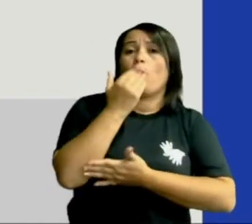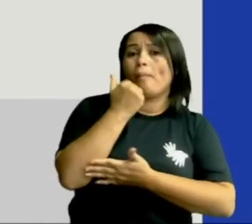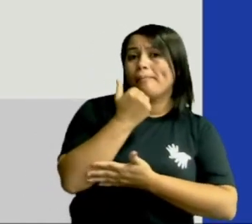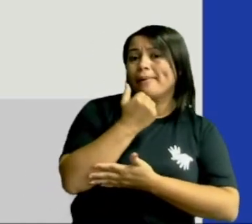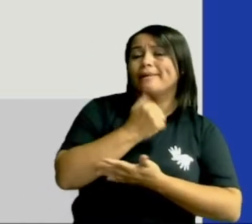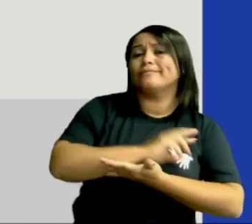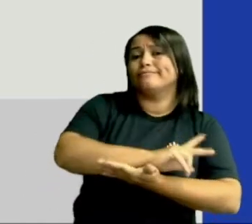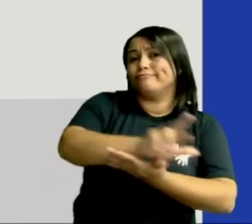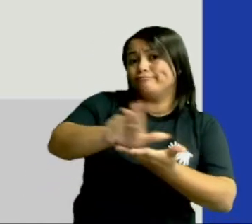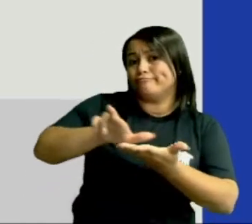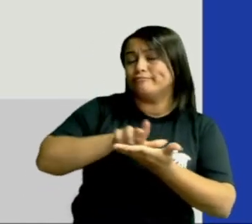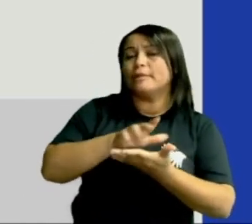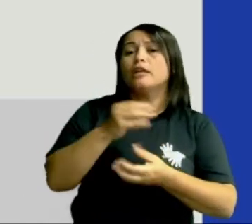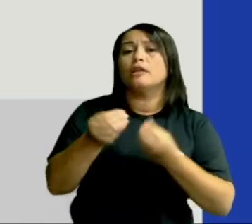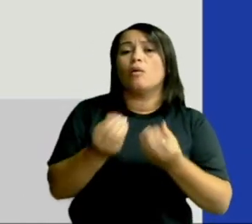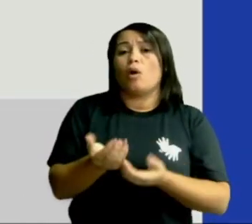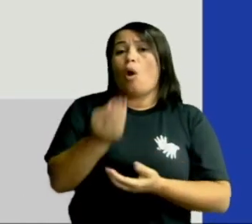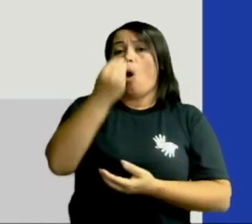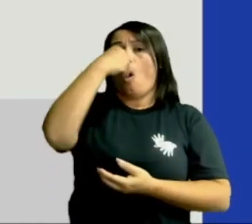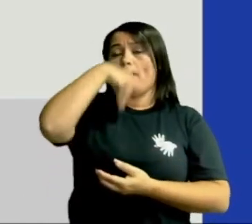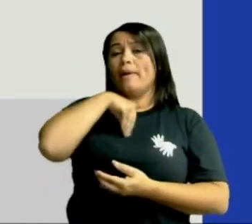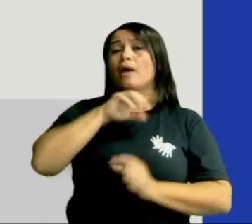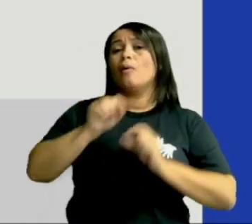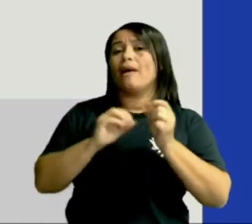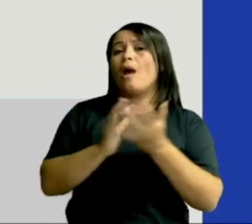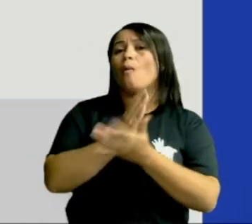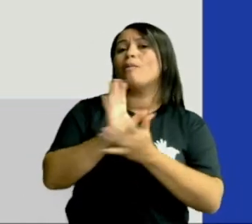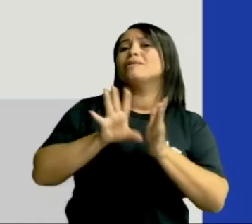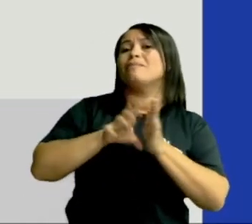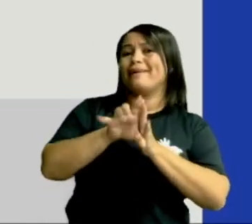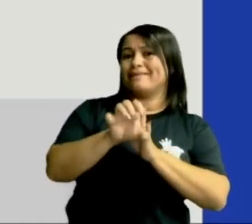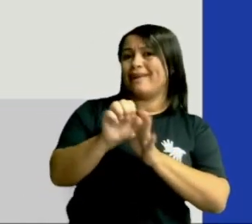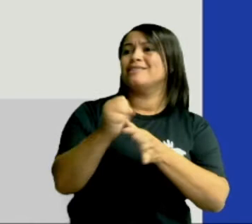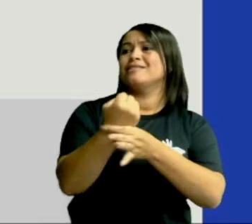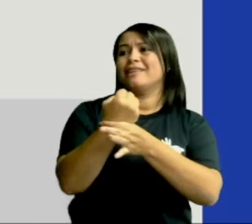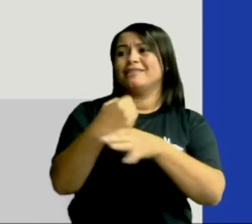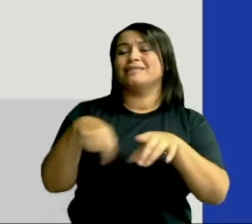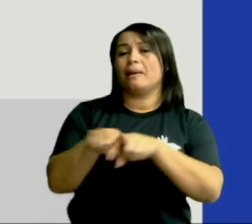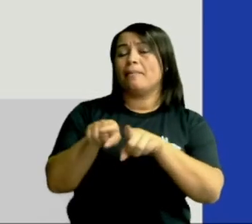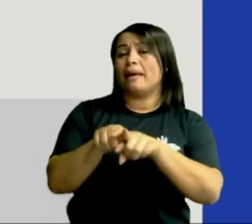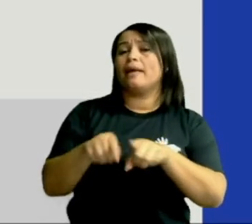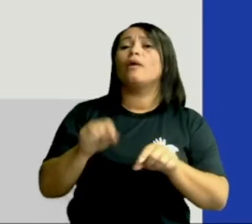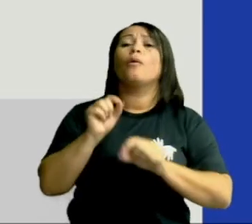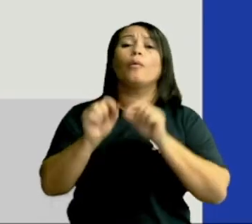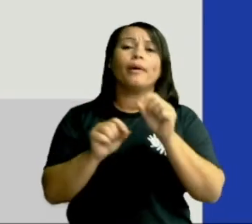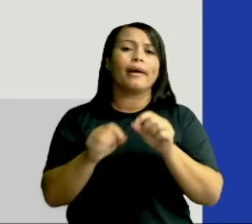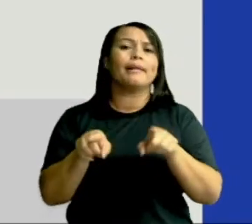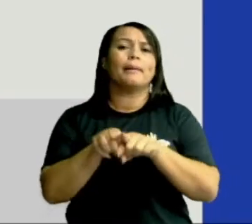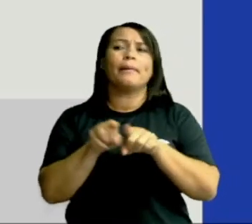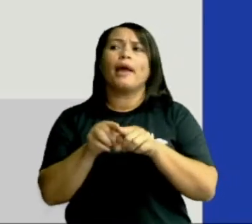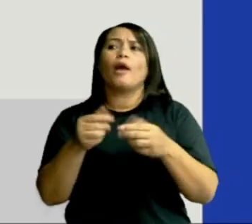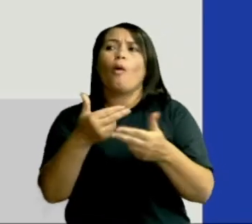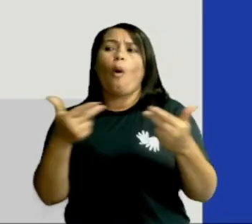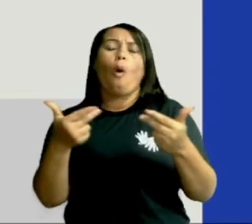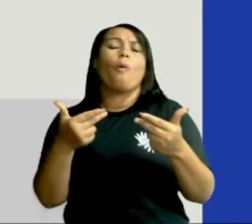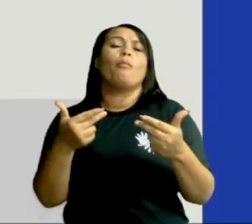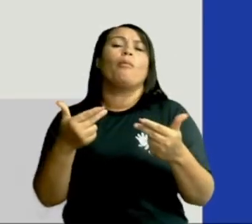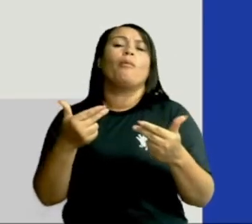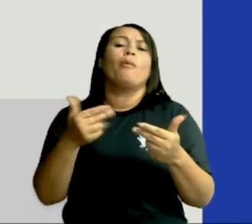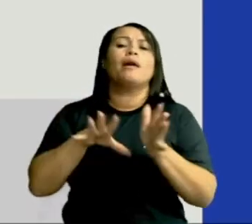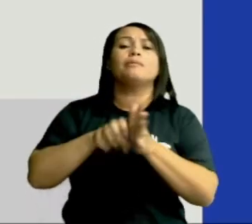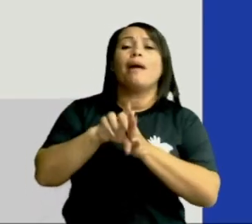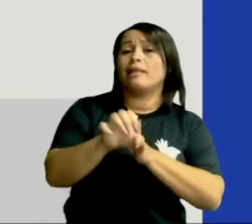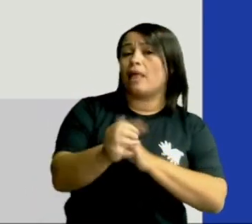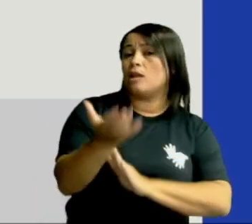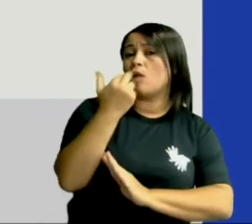alimentos. E aí estaremos ingerindo bactérias resistentes também. Assim como as bactérias dos alimentos,